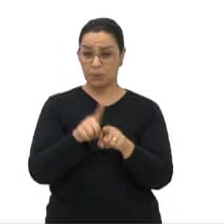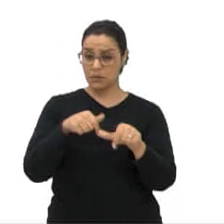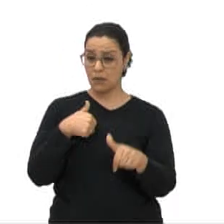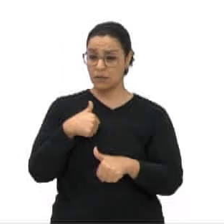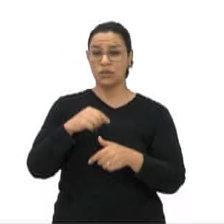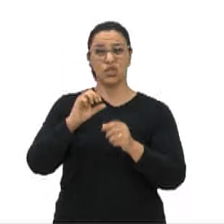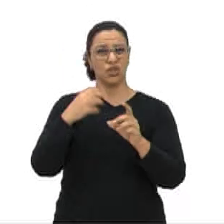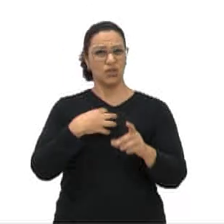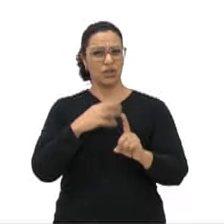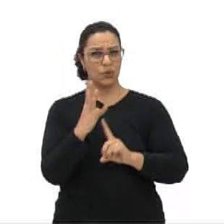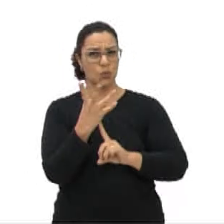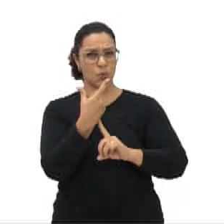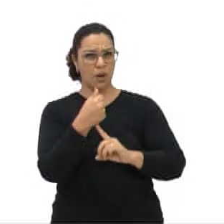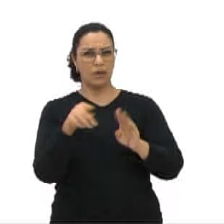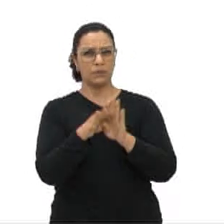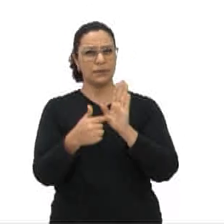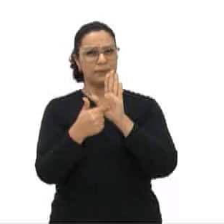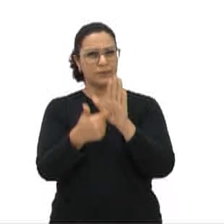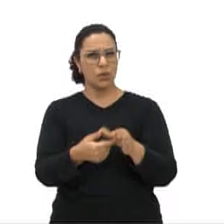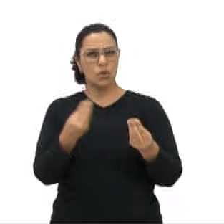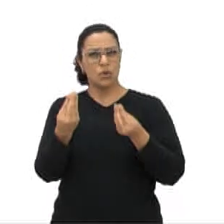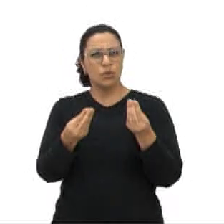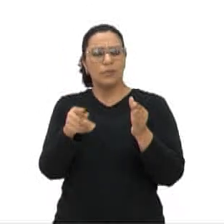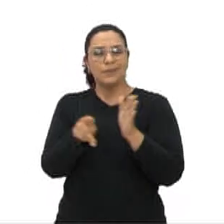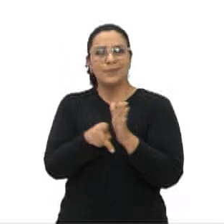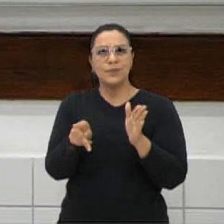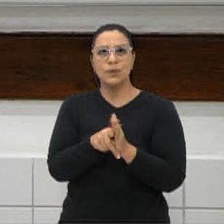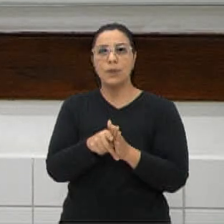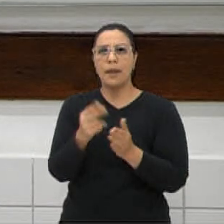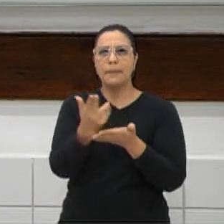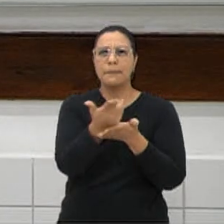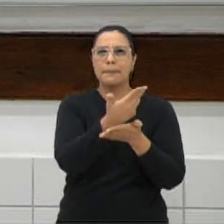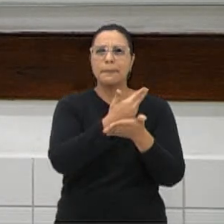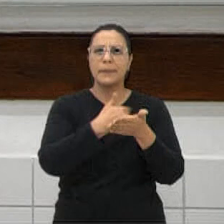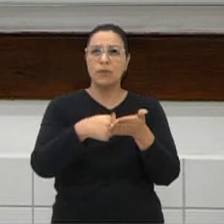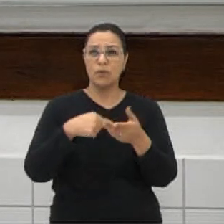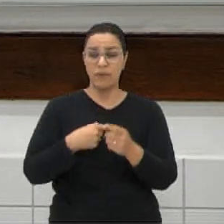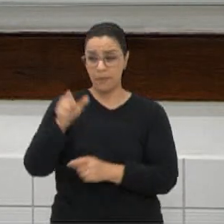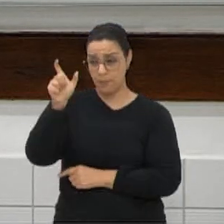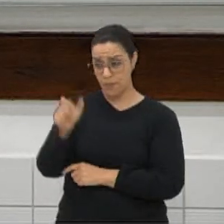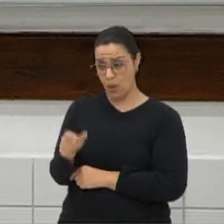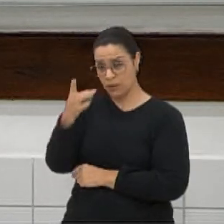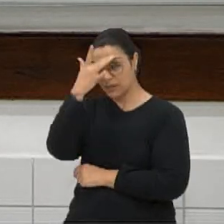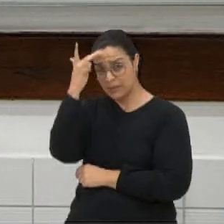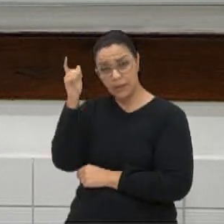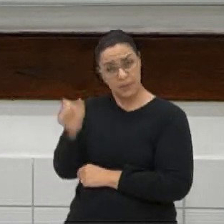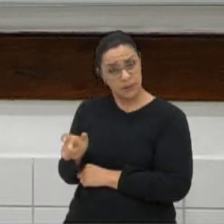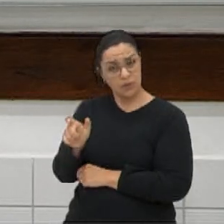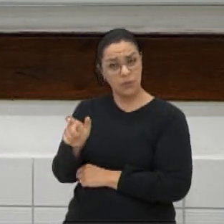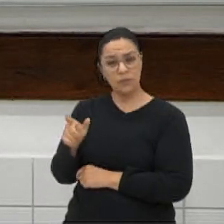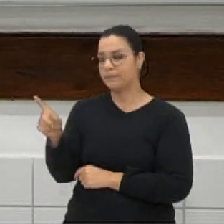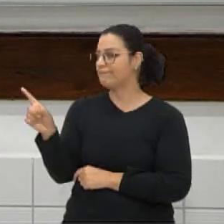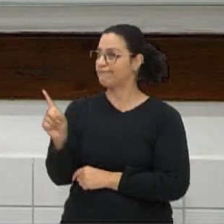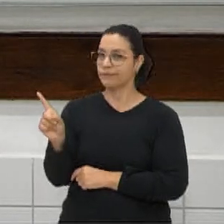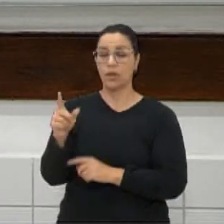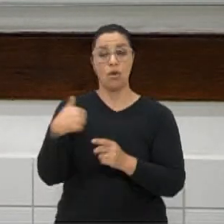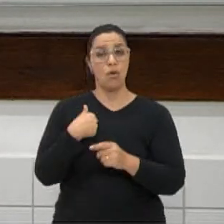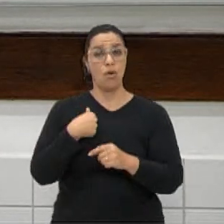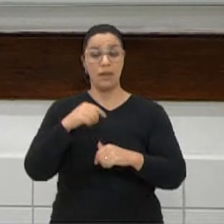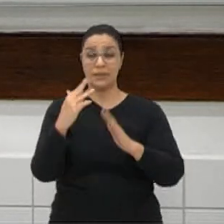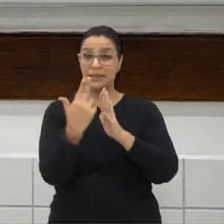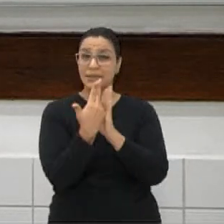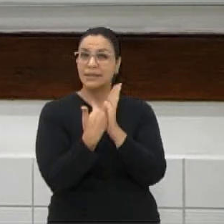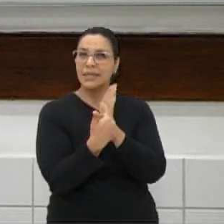vai representar, então, professor, mas a pintura da natureza morta vai representar pessoas. A pintura da natureza morta